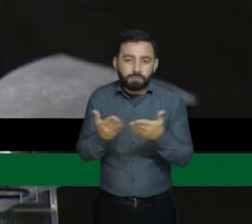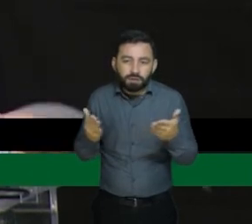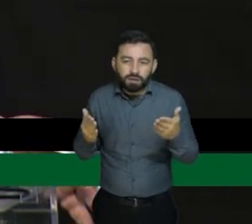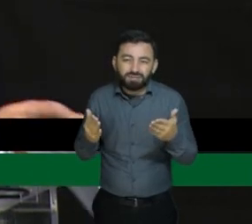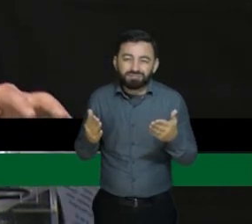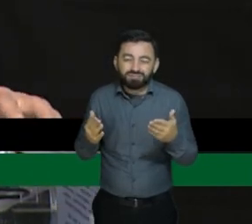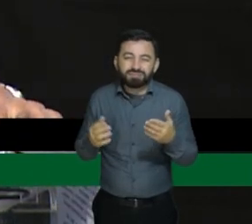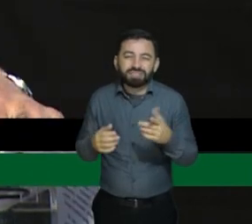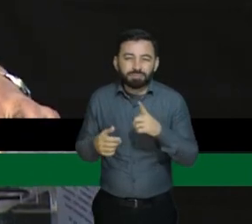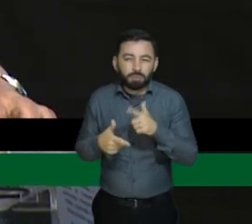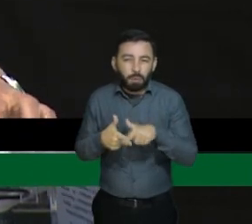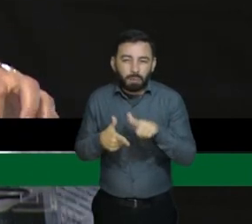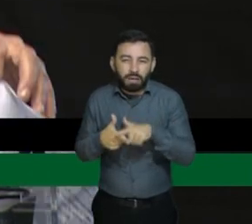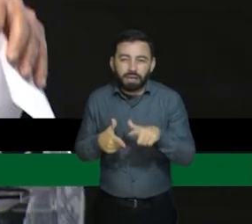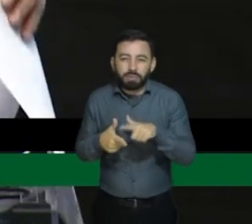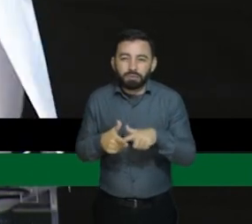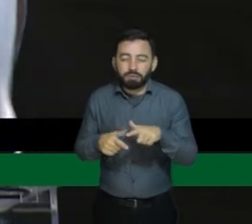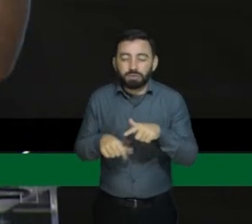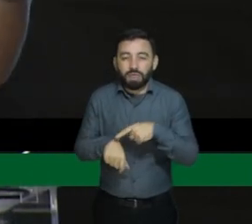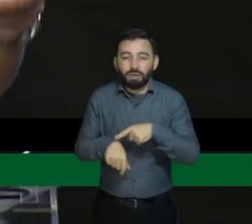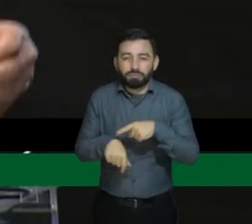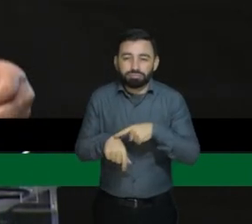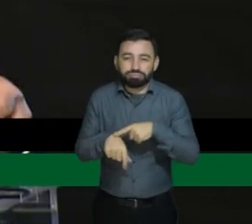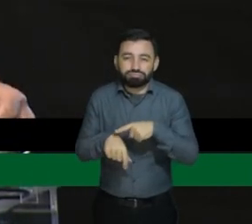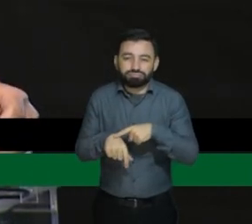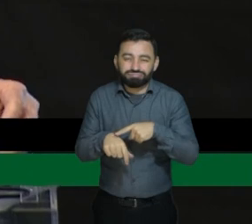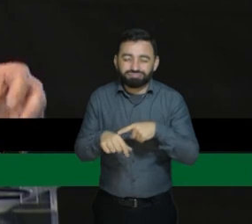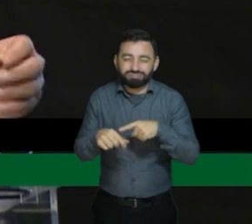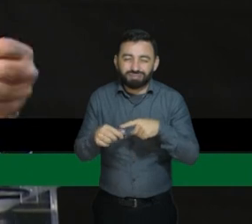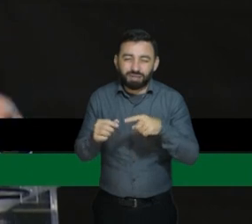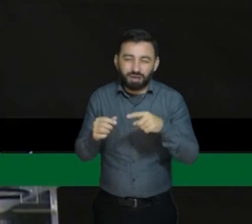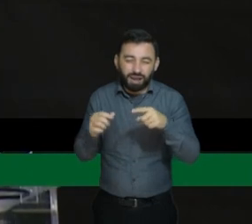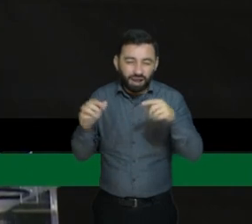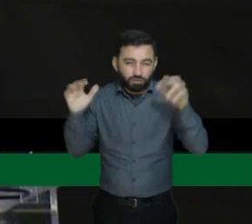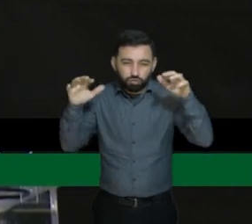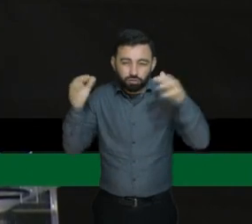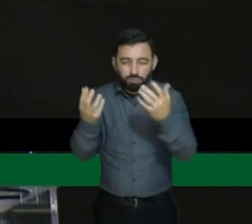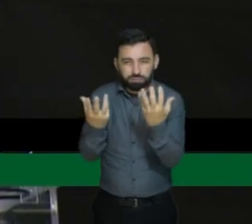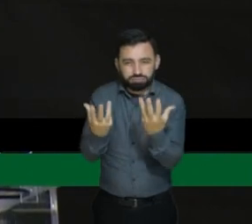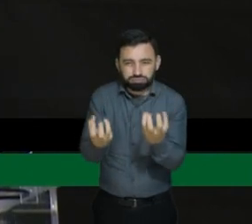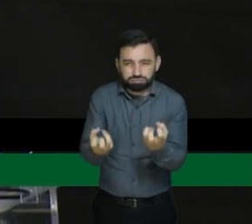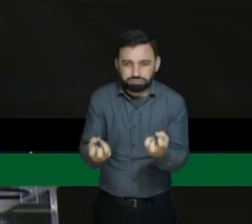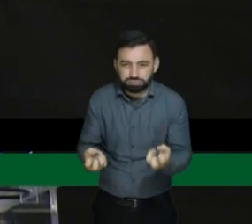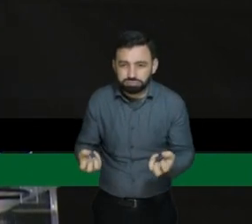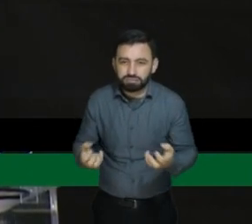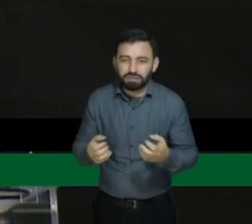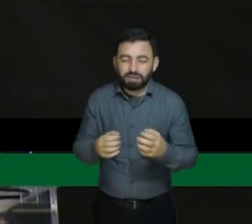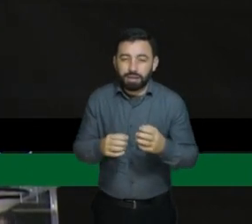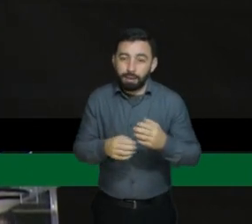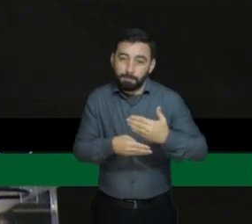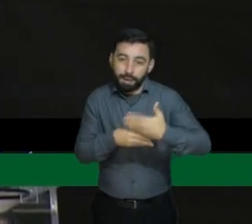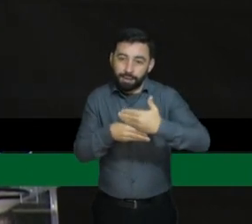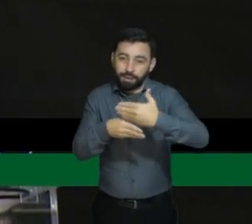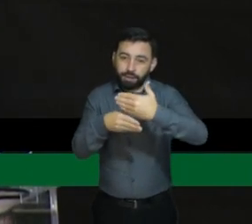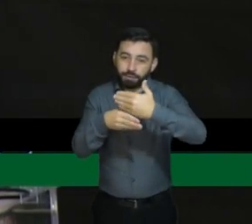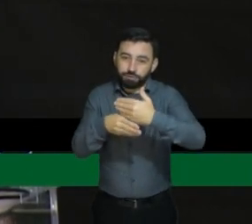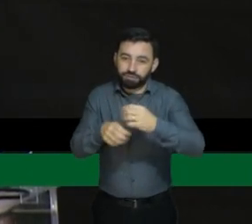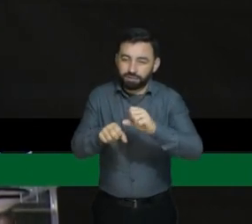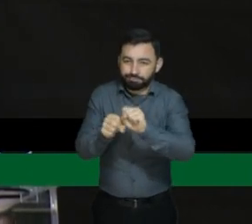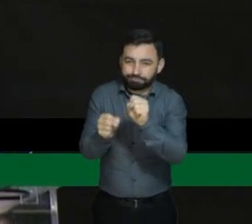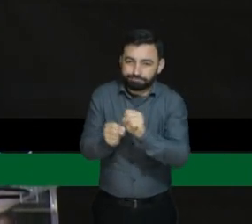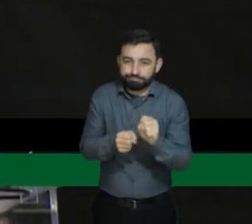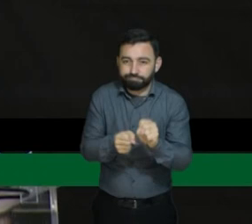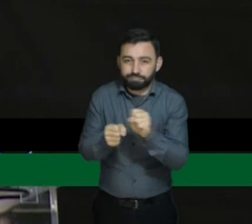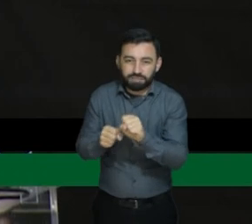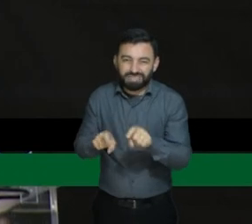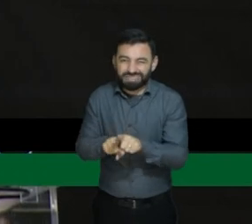do tempo, originando infiltrações, rachaduras nas paredes, além da infestação de